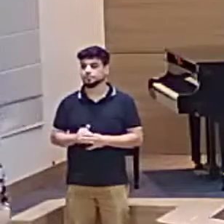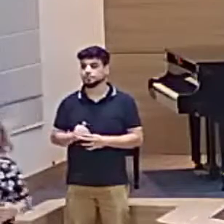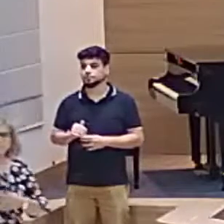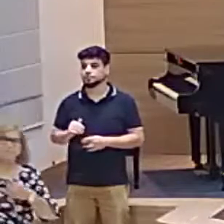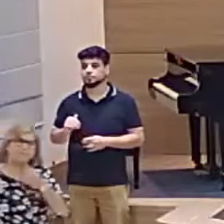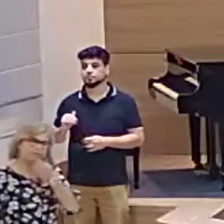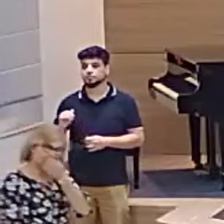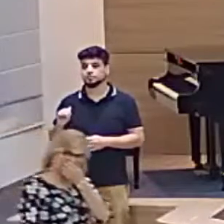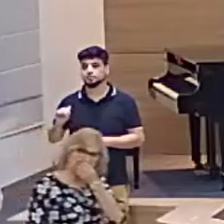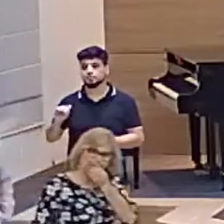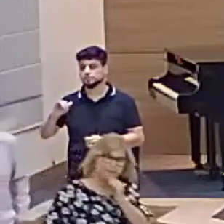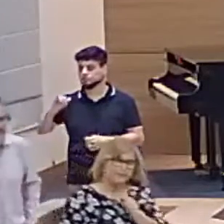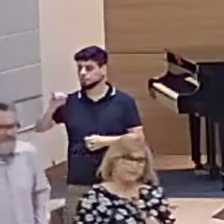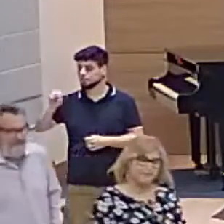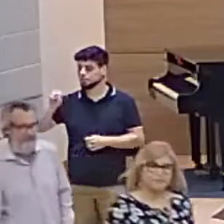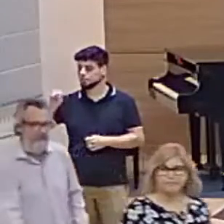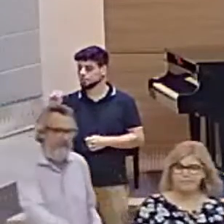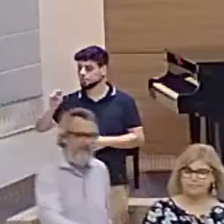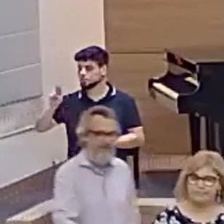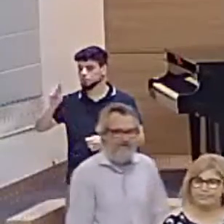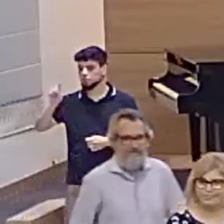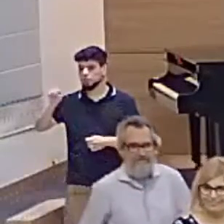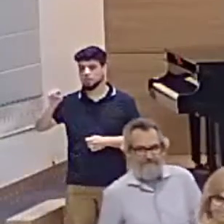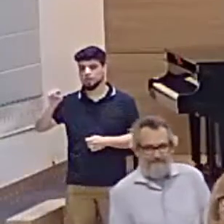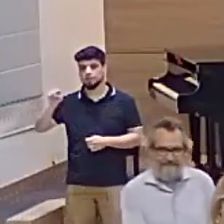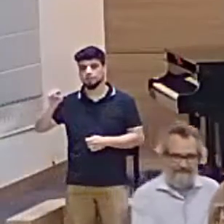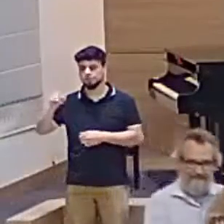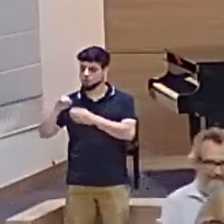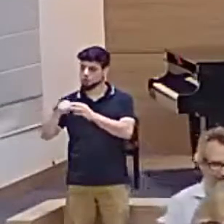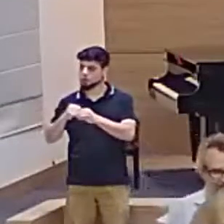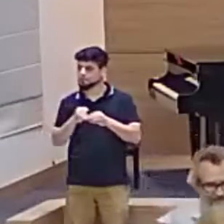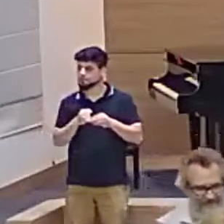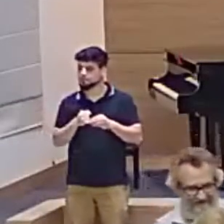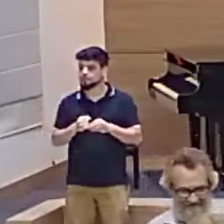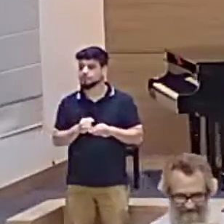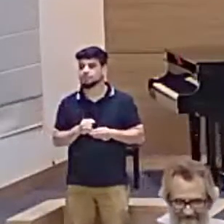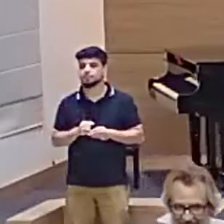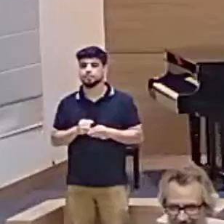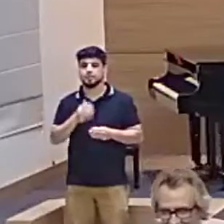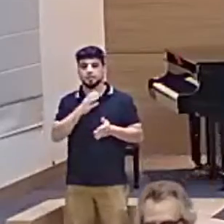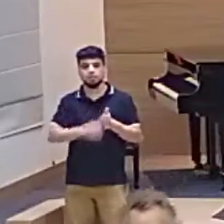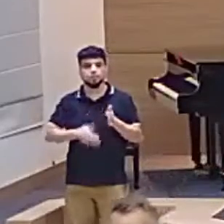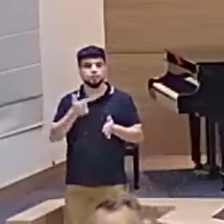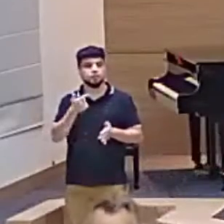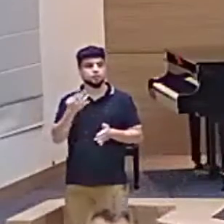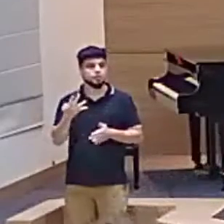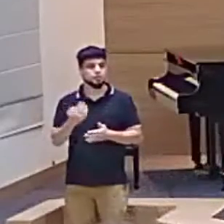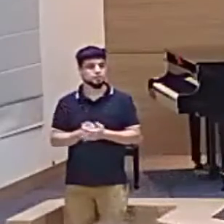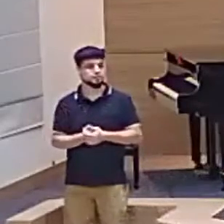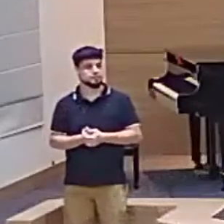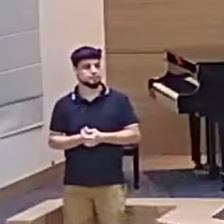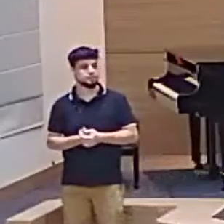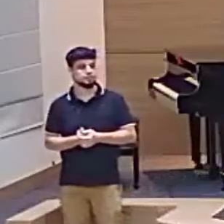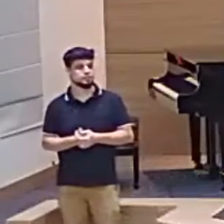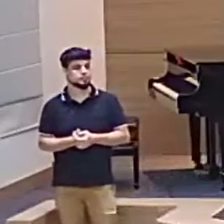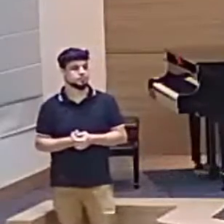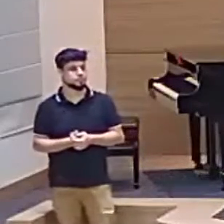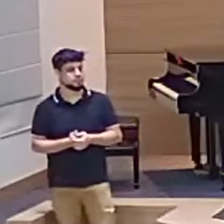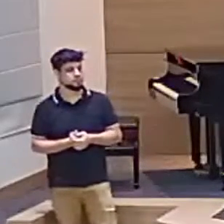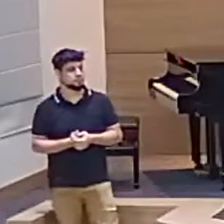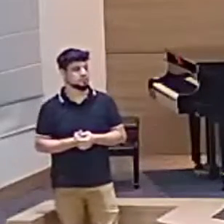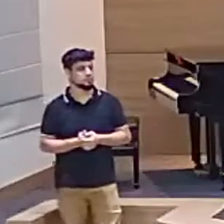descem e toma os seus assentos Josué Capítulo 24 e Abra sua Bíblia